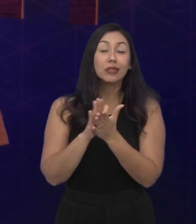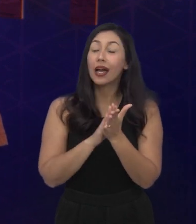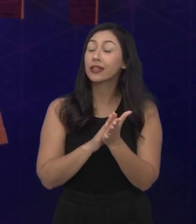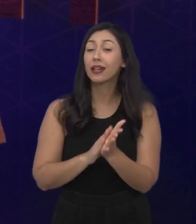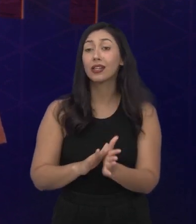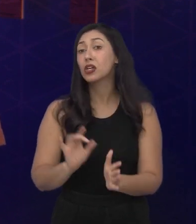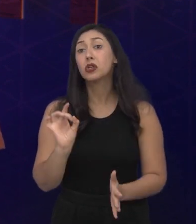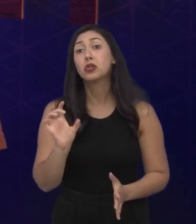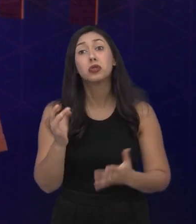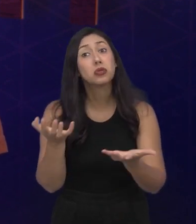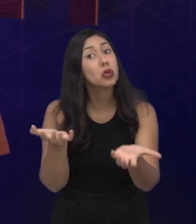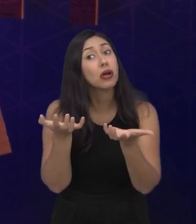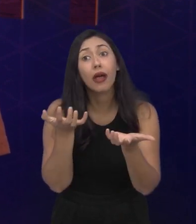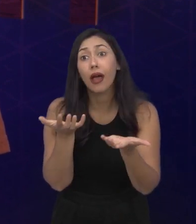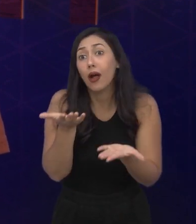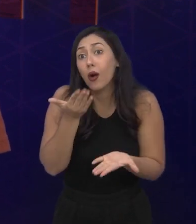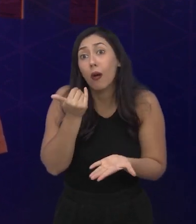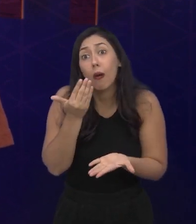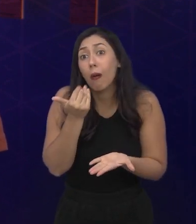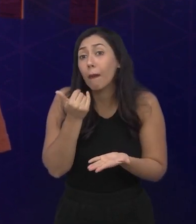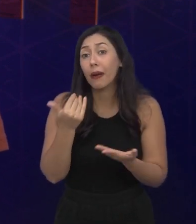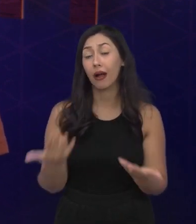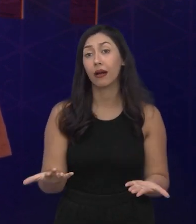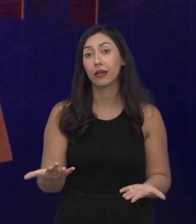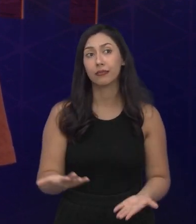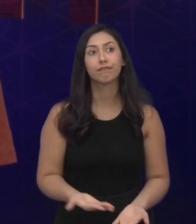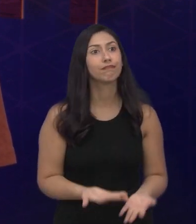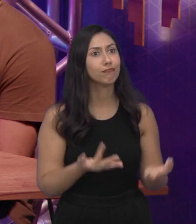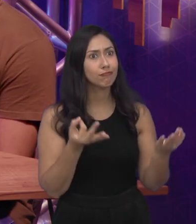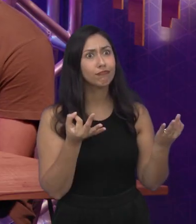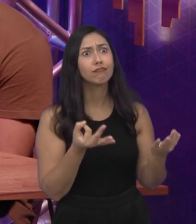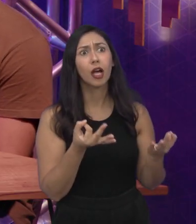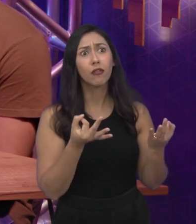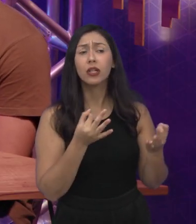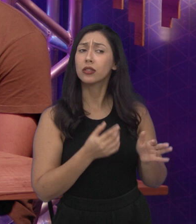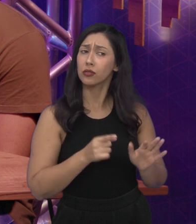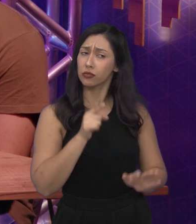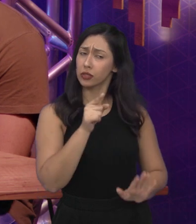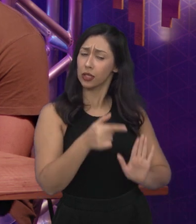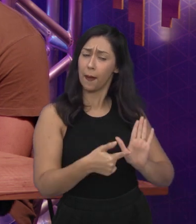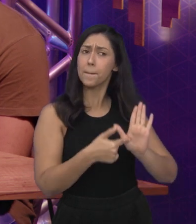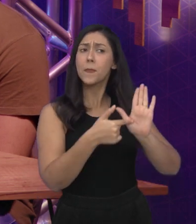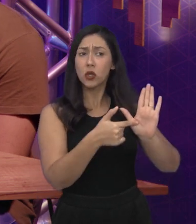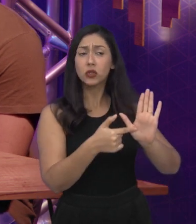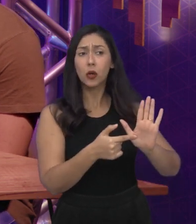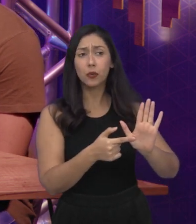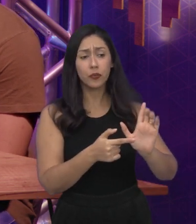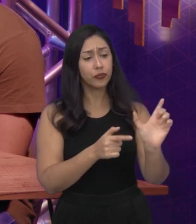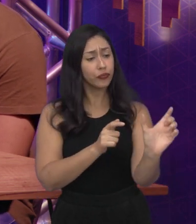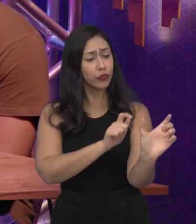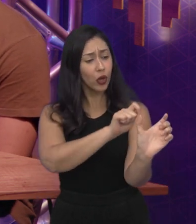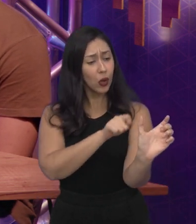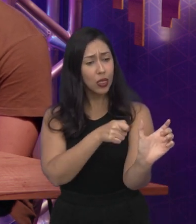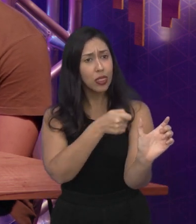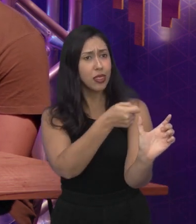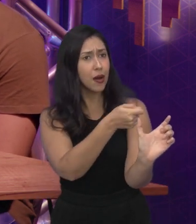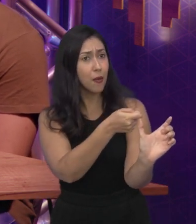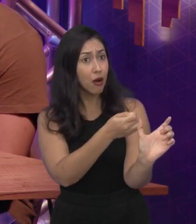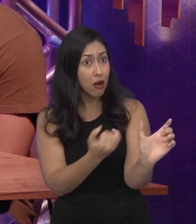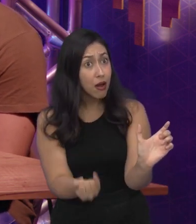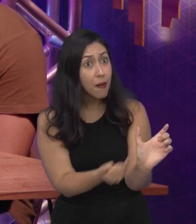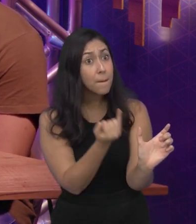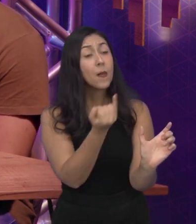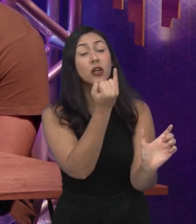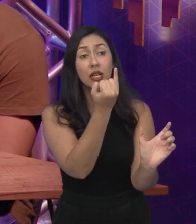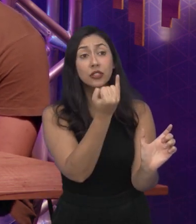tudo que ele quer é só comer um sanduíche de presunto. Perfeito, Samu. E você trouxe, então, um termo que é bem importante para a nossa